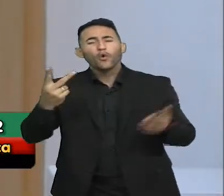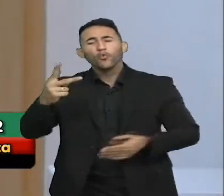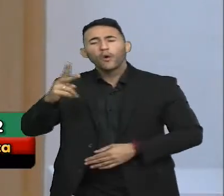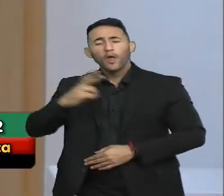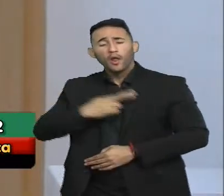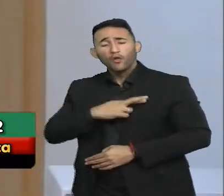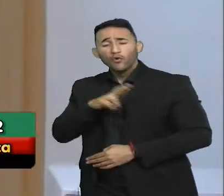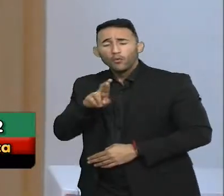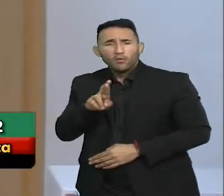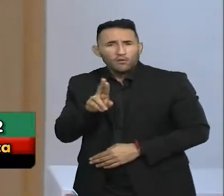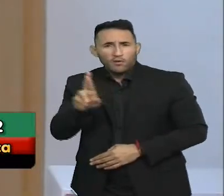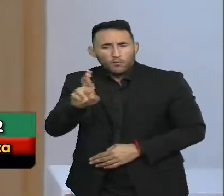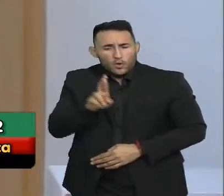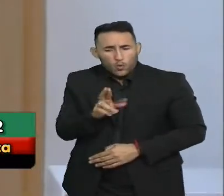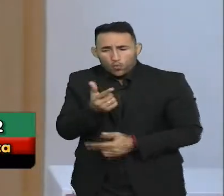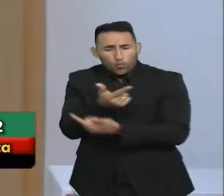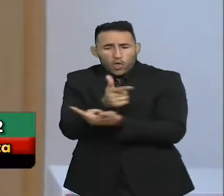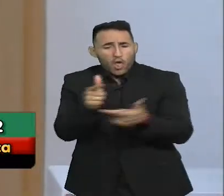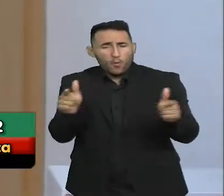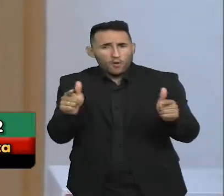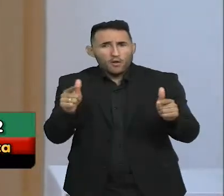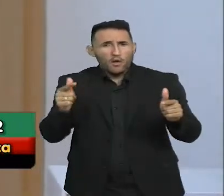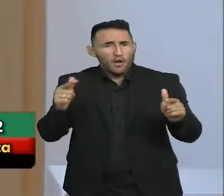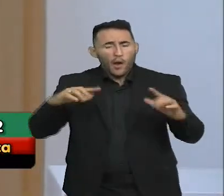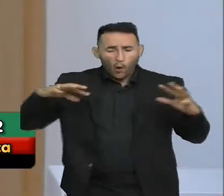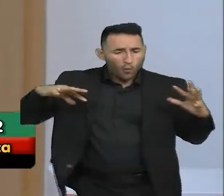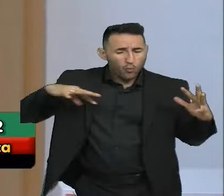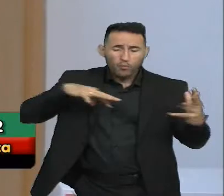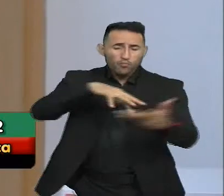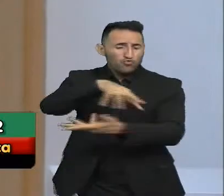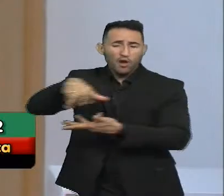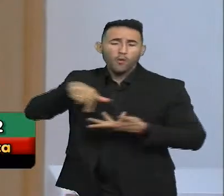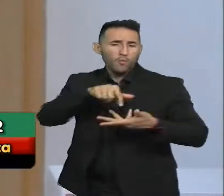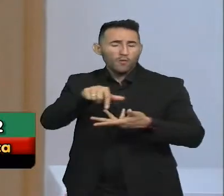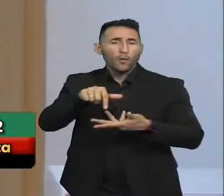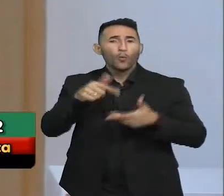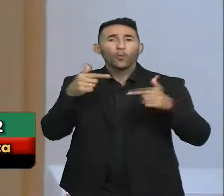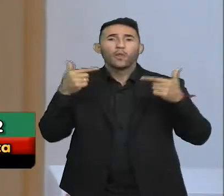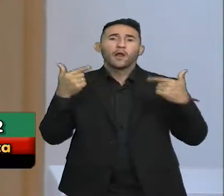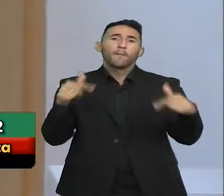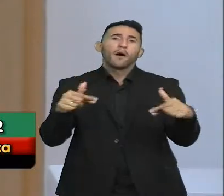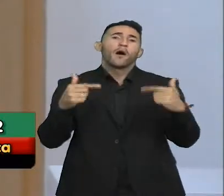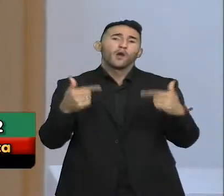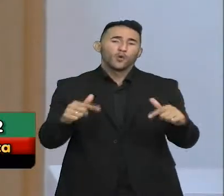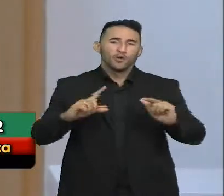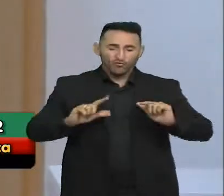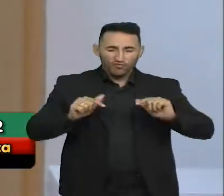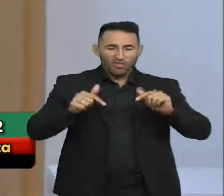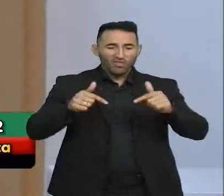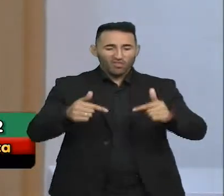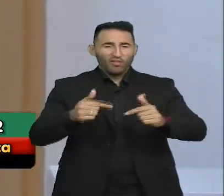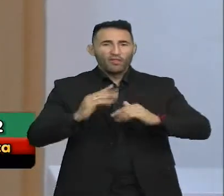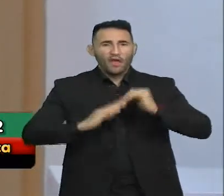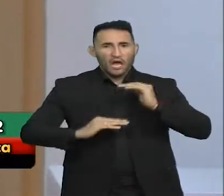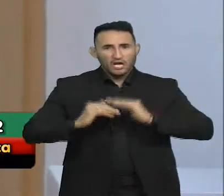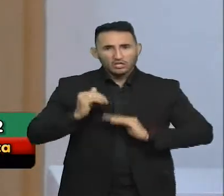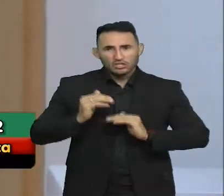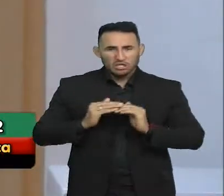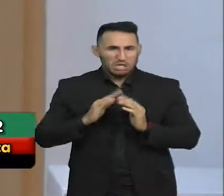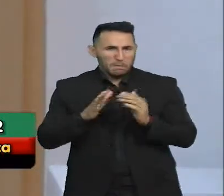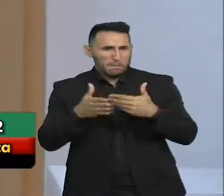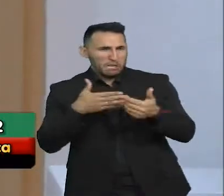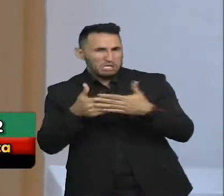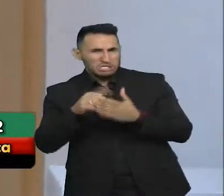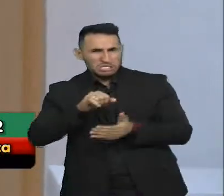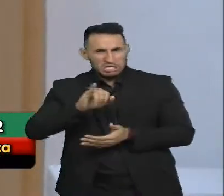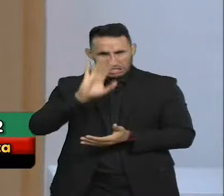Ele respondeu, eu não tenho religião, eu sou universal. Né? Então, assim, o trabalho da Igreja Messiânica, indiferente, né, de credo, de crença, se